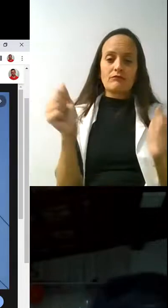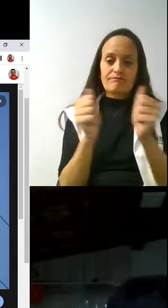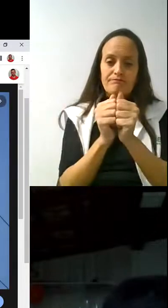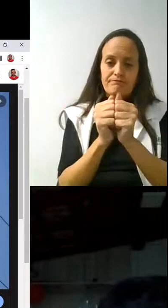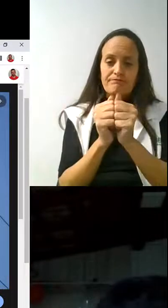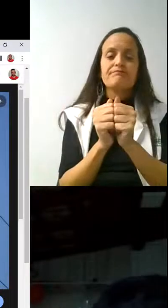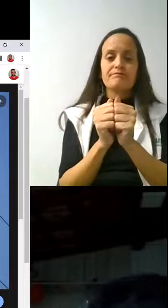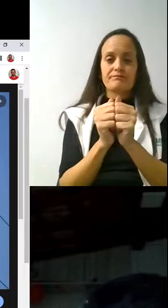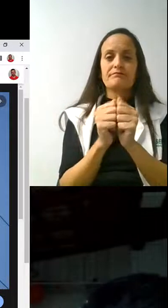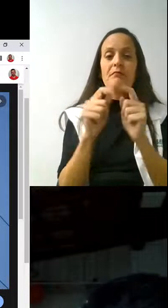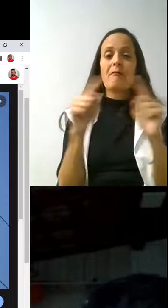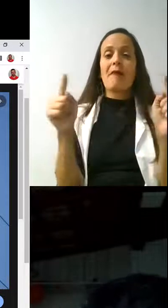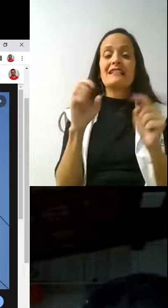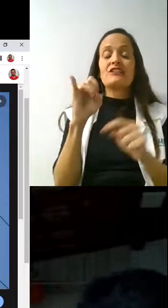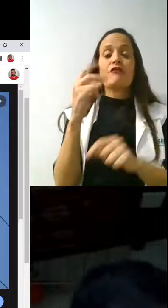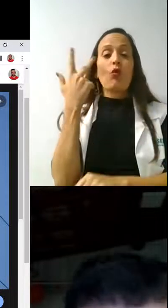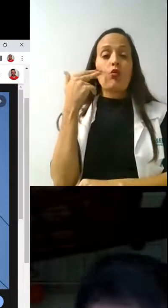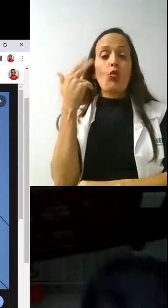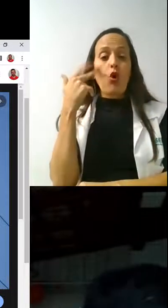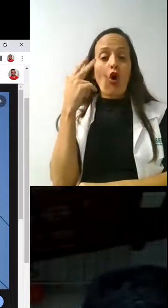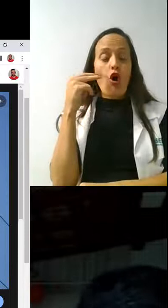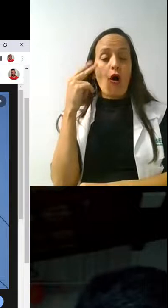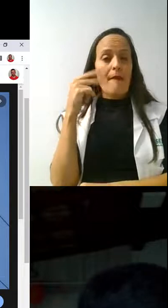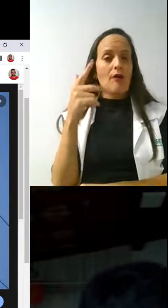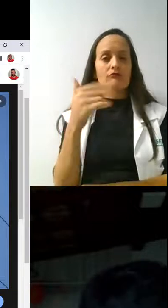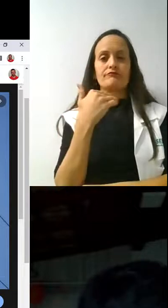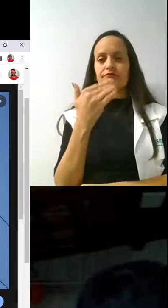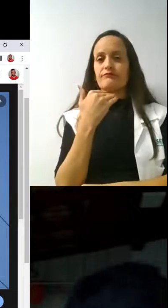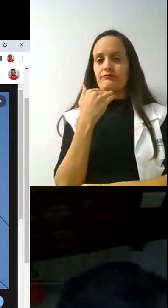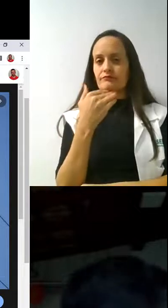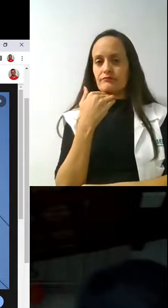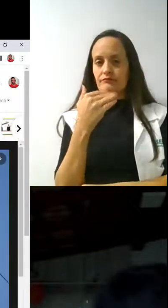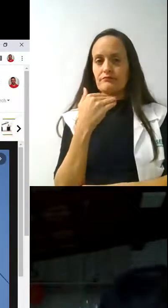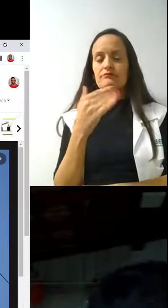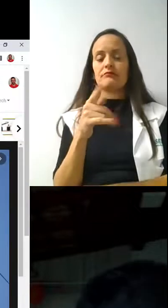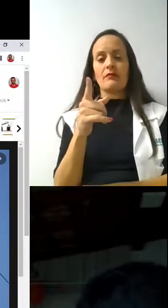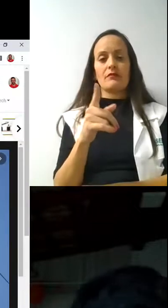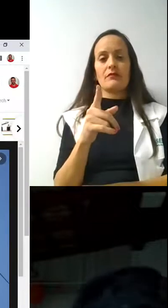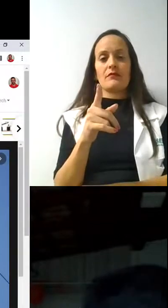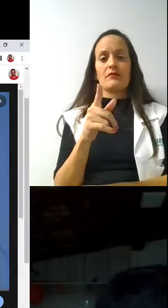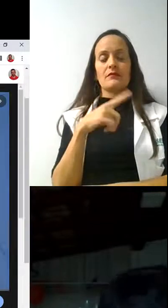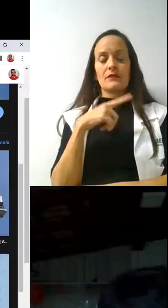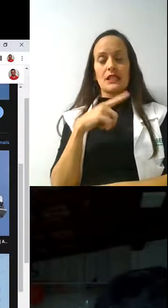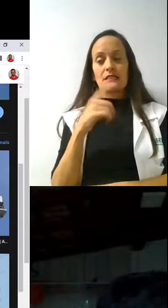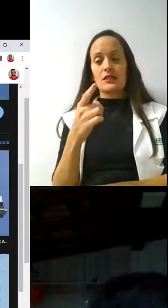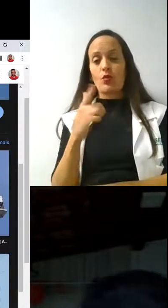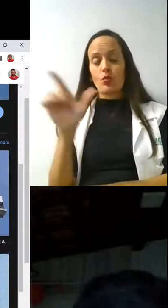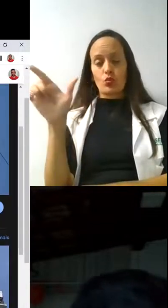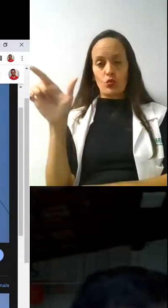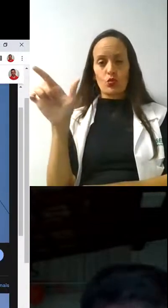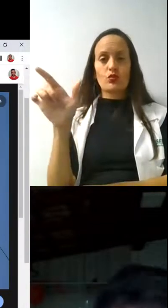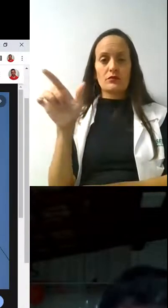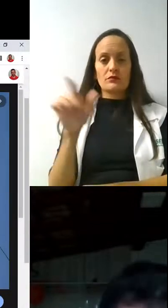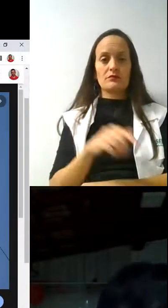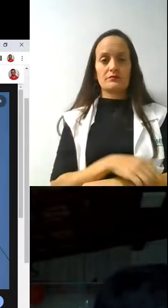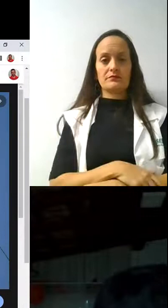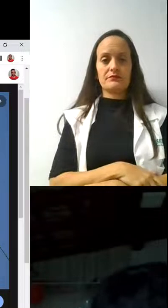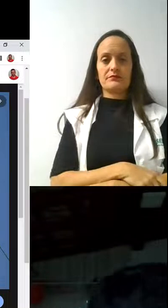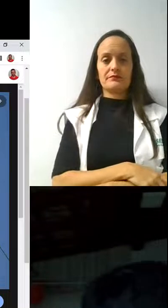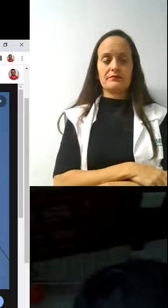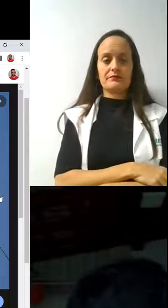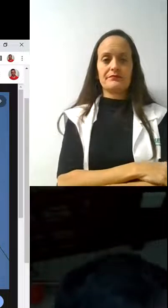para a rede convencional, né? Com os cabos nus, e para a rede compacta, não fica muito diferente